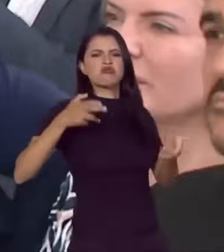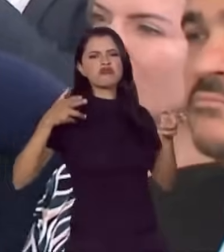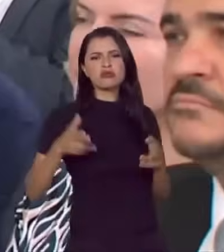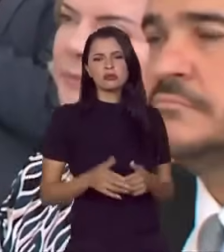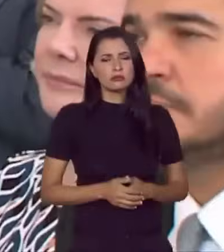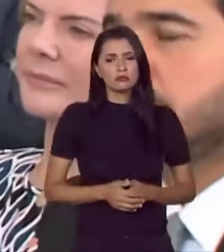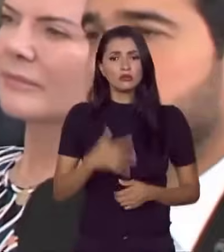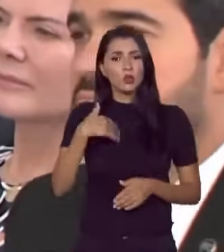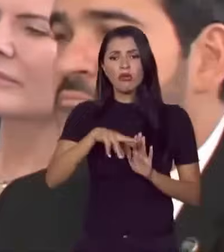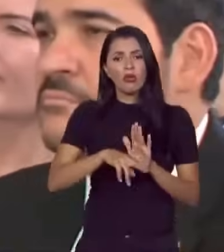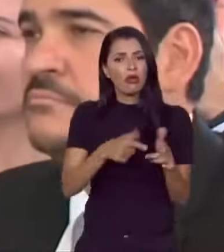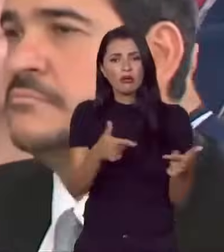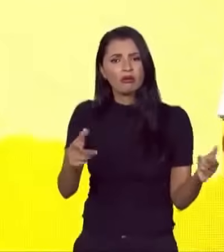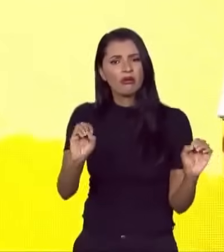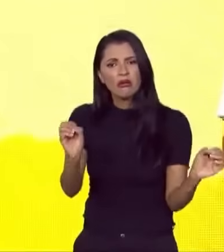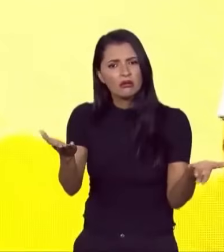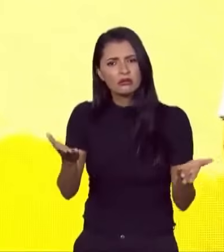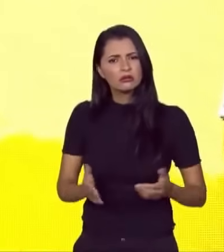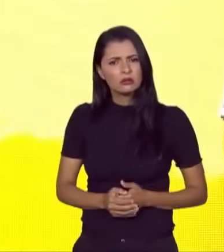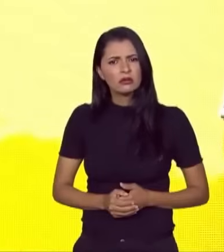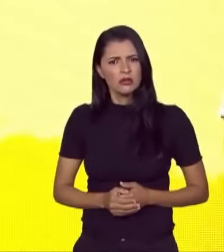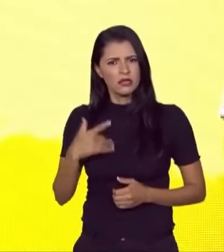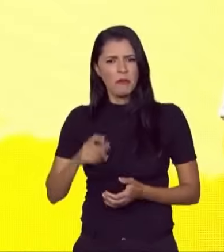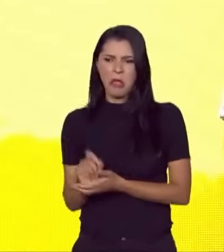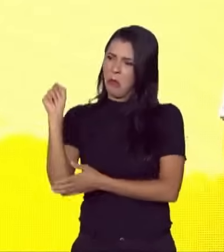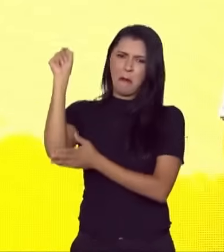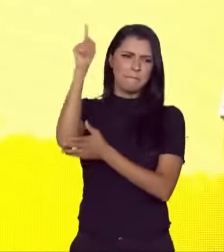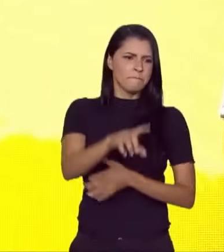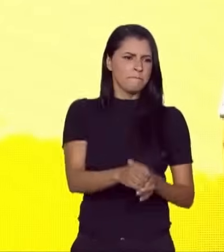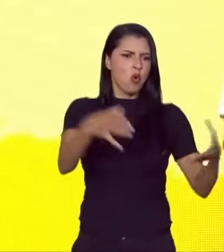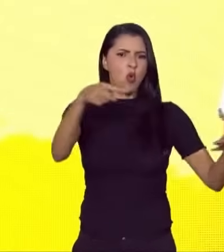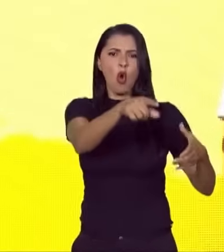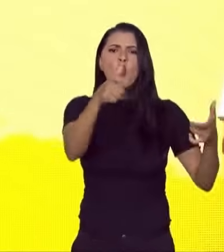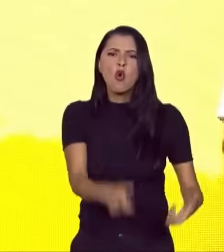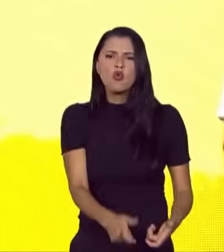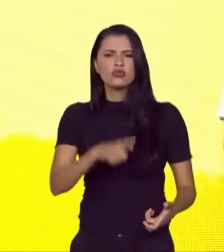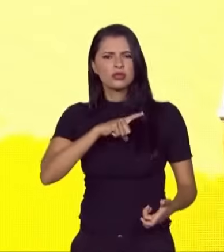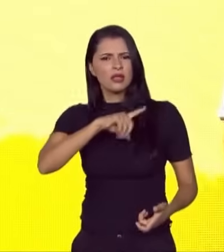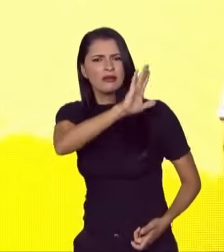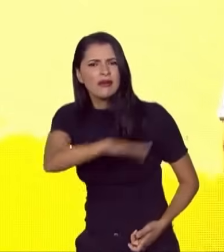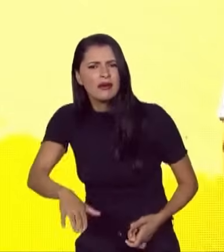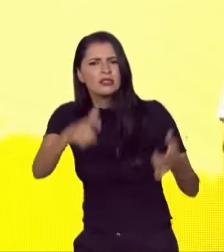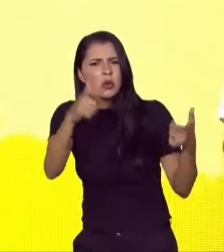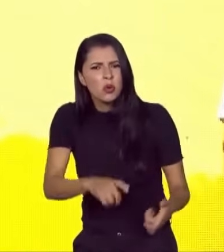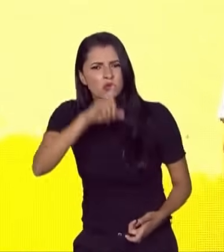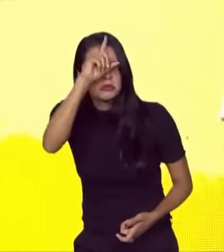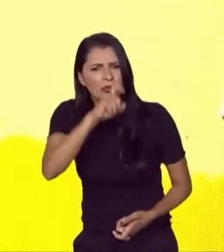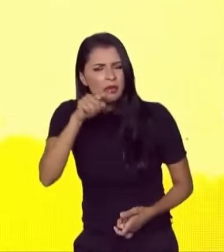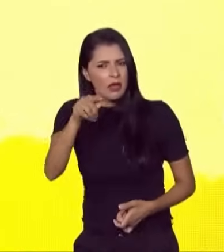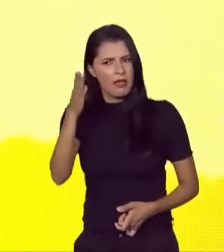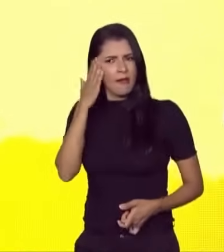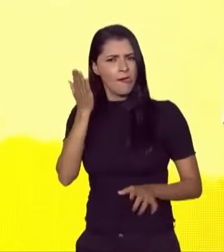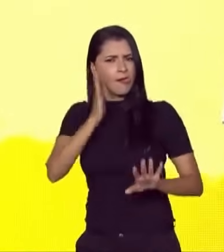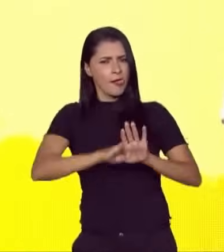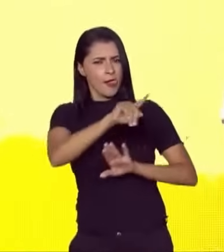Sem nenhum critério. Sabe, joga bomba onde tem criança, onde tem hospital, a pretexto de que um terrorista está